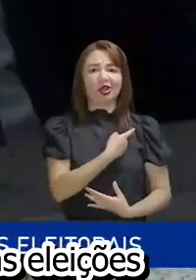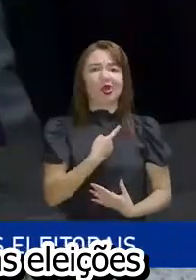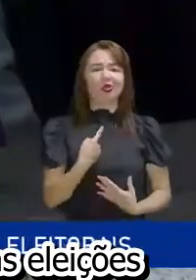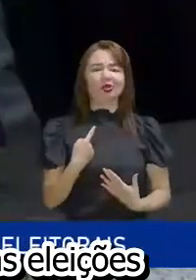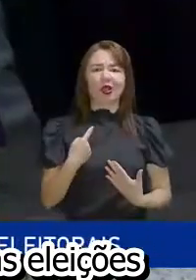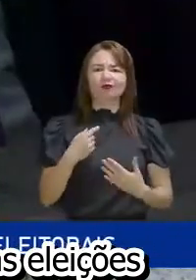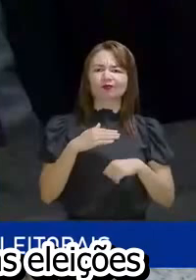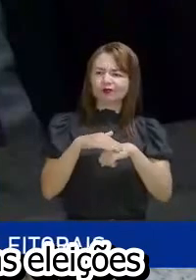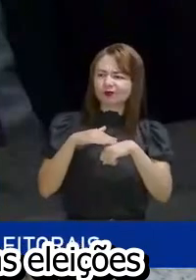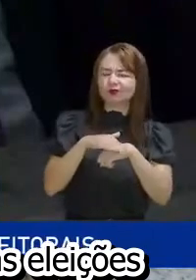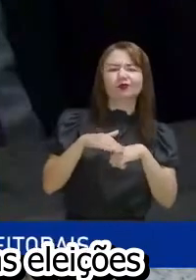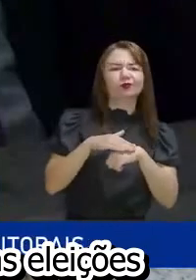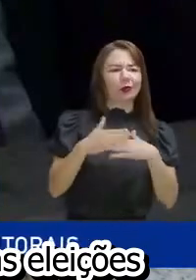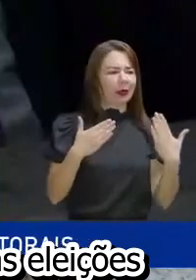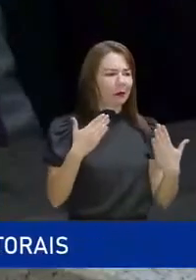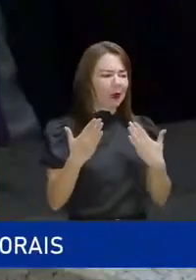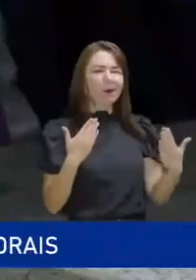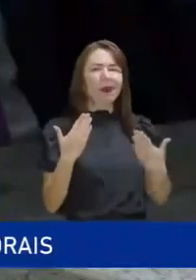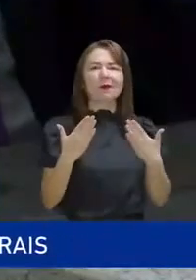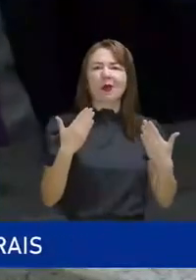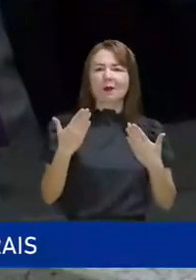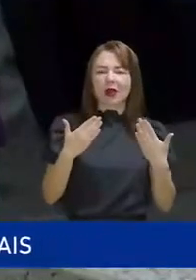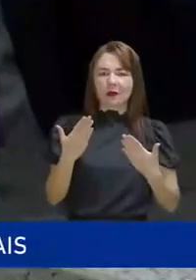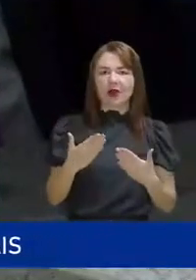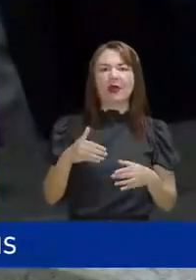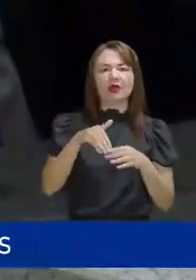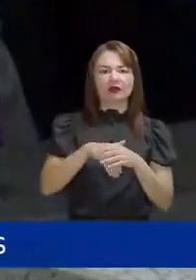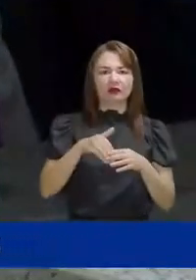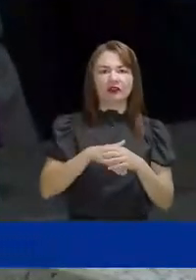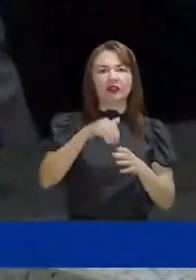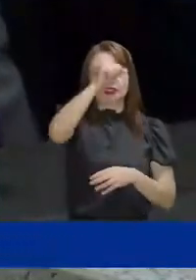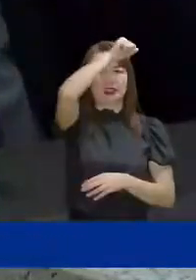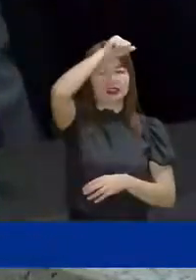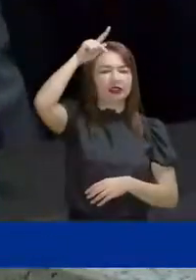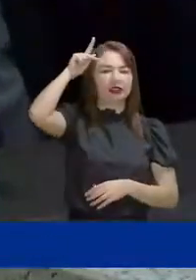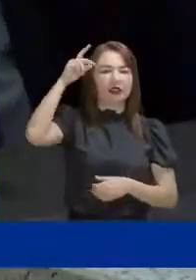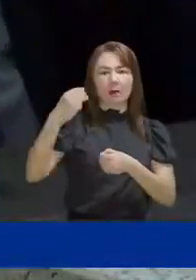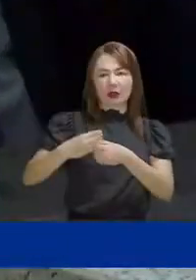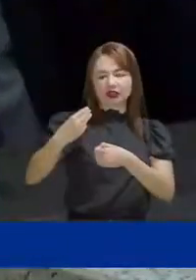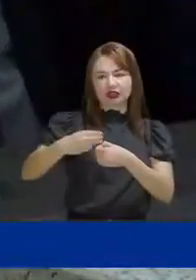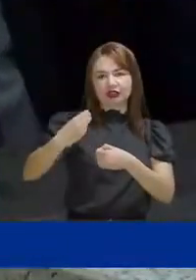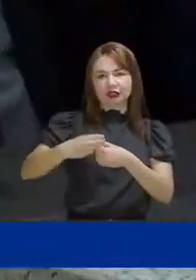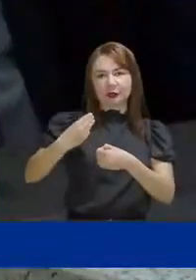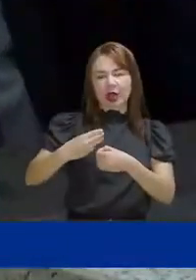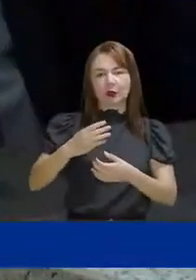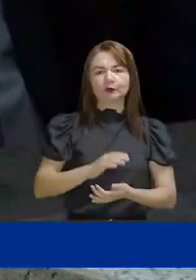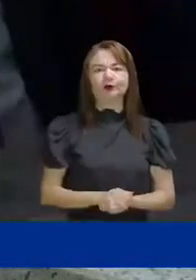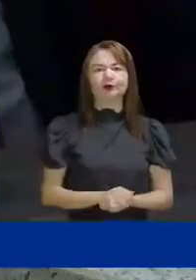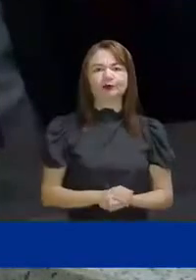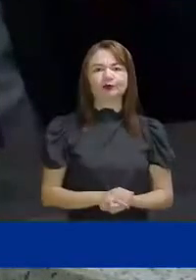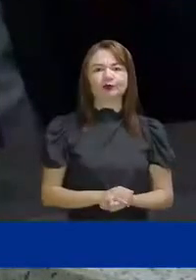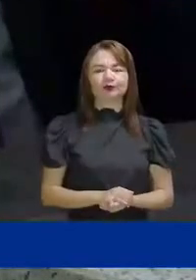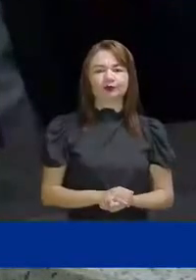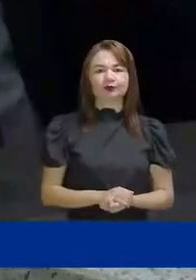de extrema relevância para as eleições municipais vindouras aqui na terra dos antigos